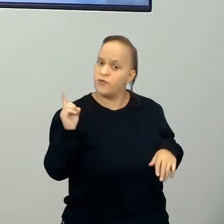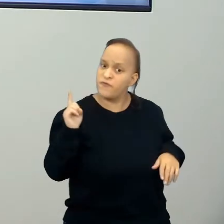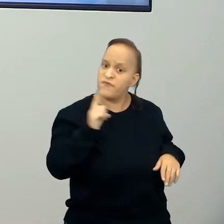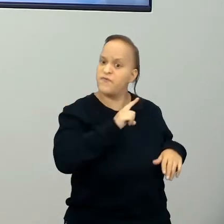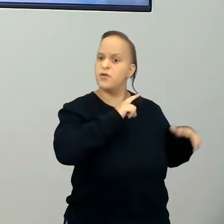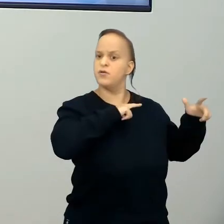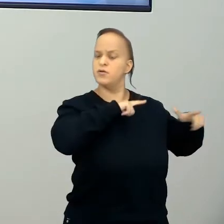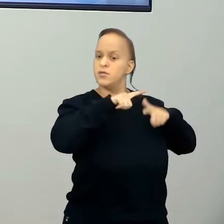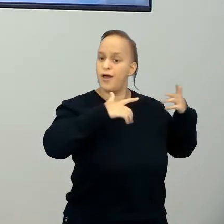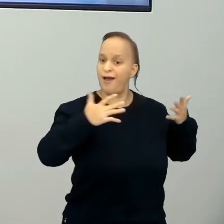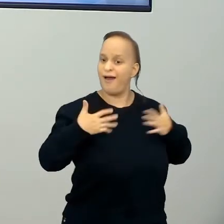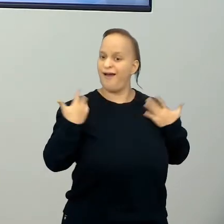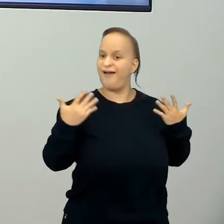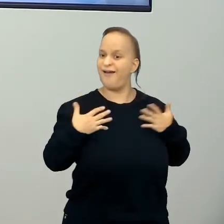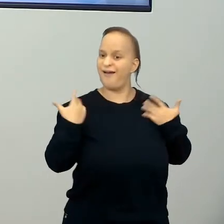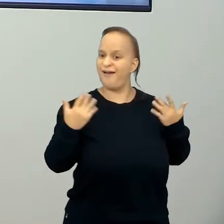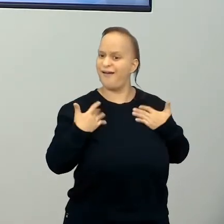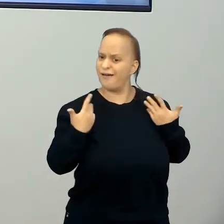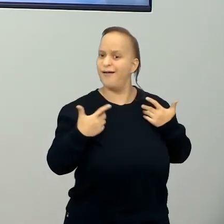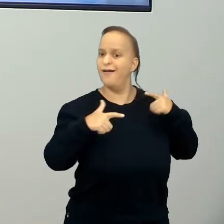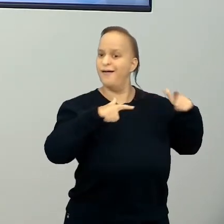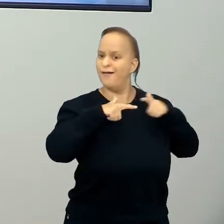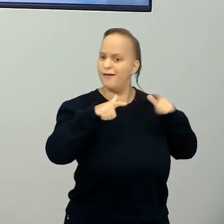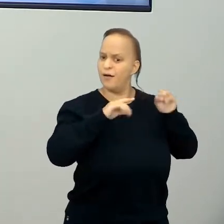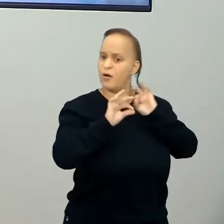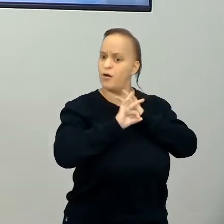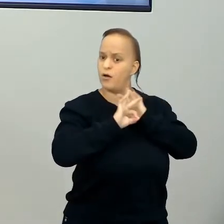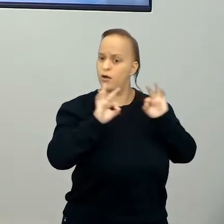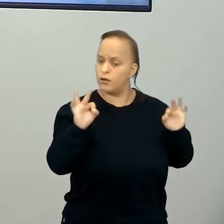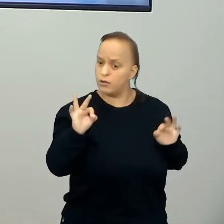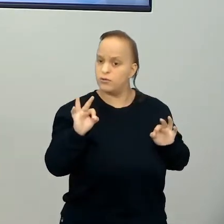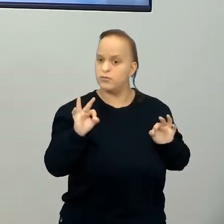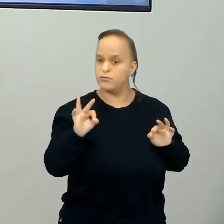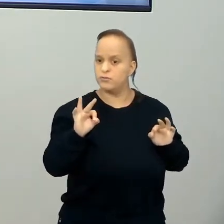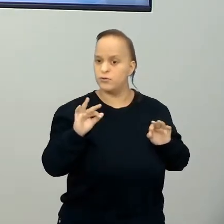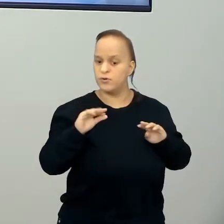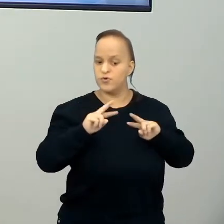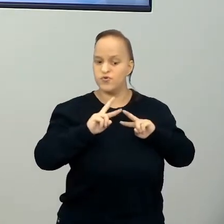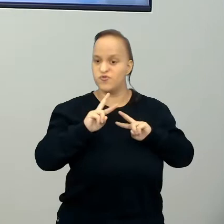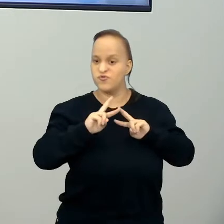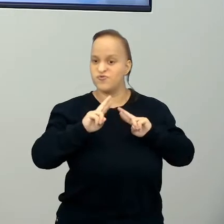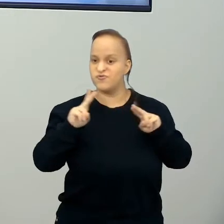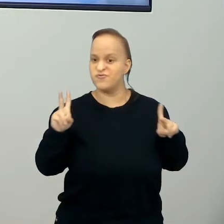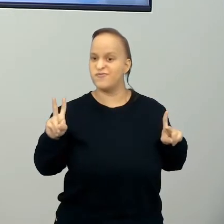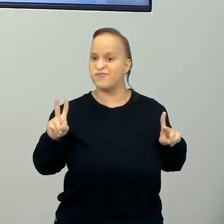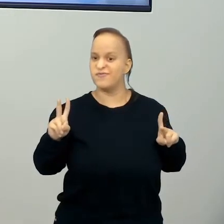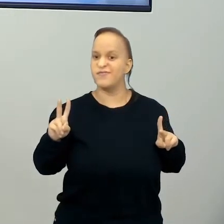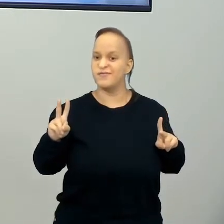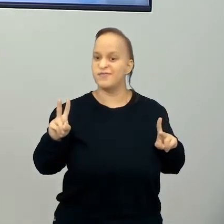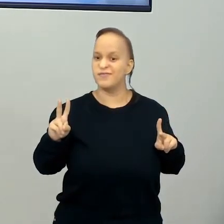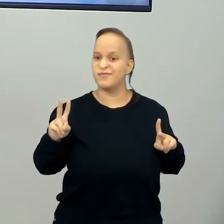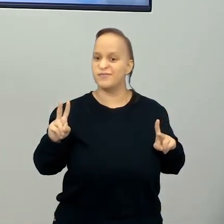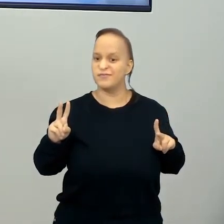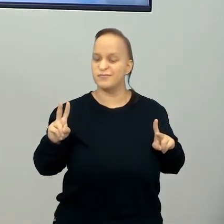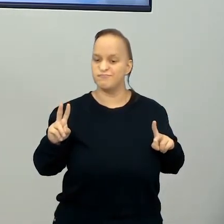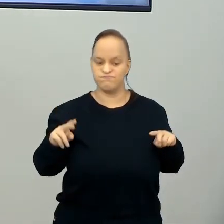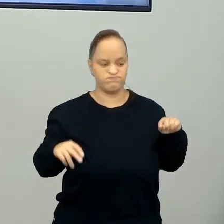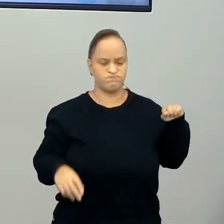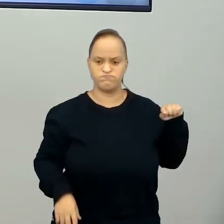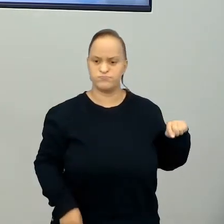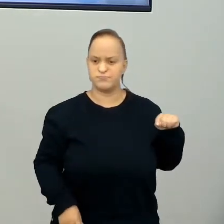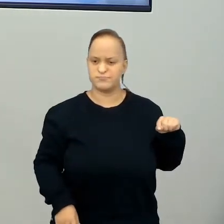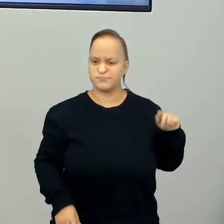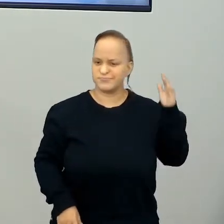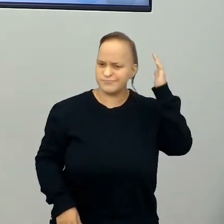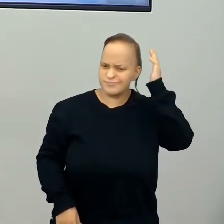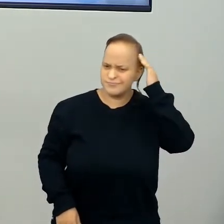que estar animada, eu tenho que fazer um bom trabalho para vocês. Essa é a minha identidade aqui dentro. Aqui dentro, sabe quando você fala